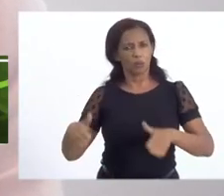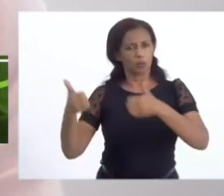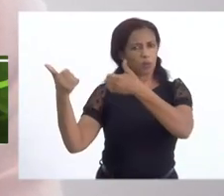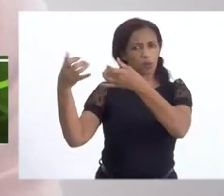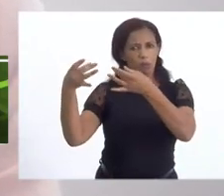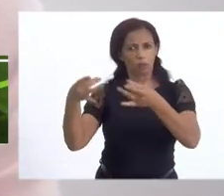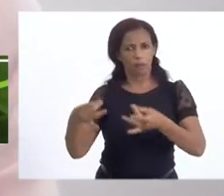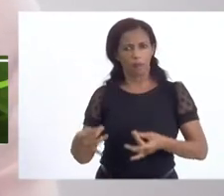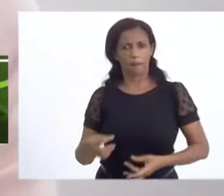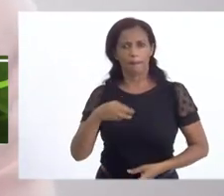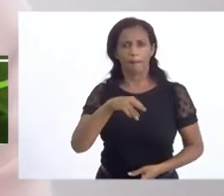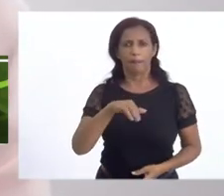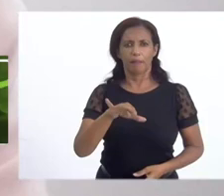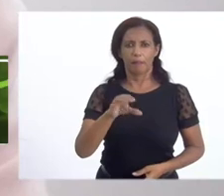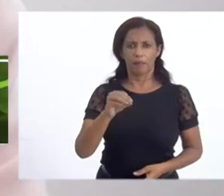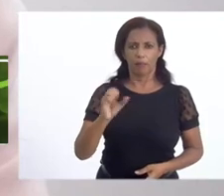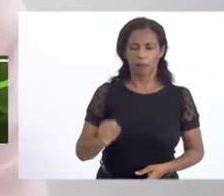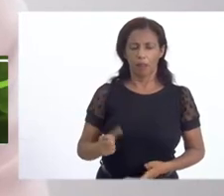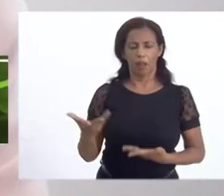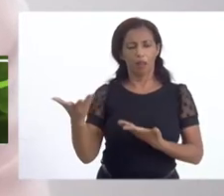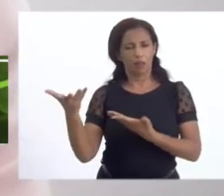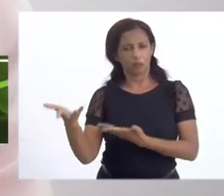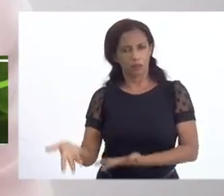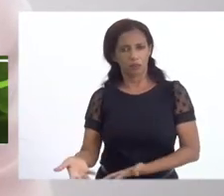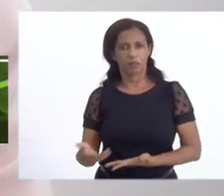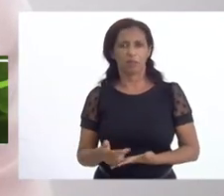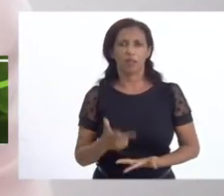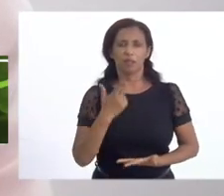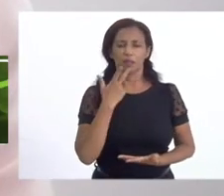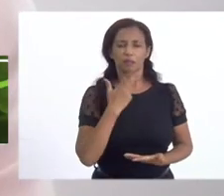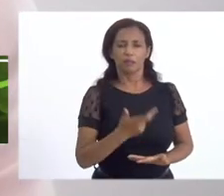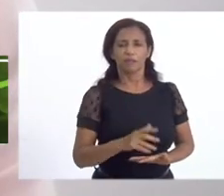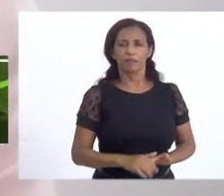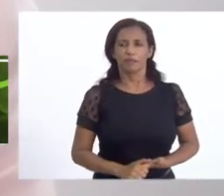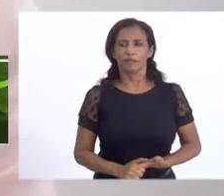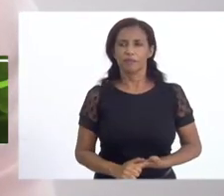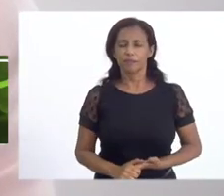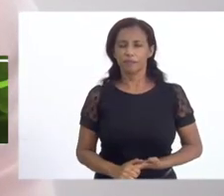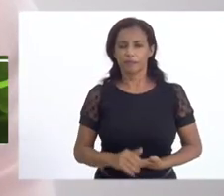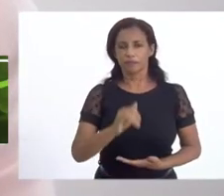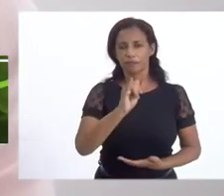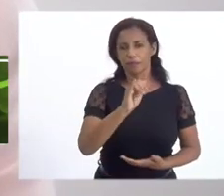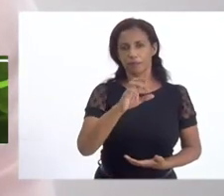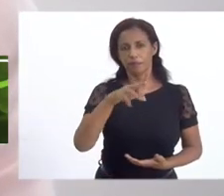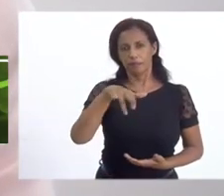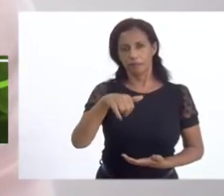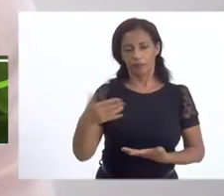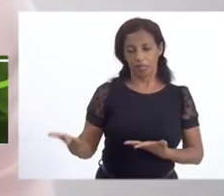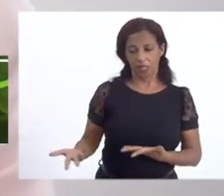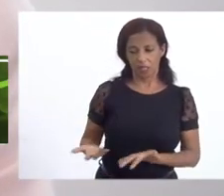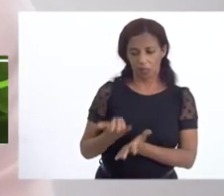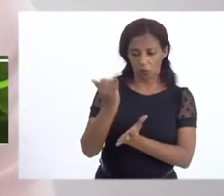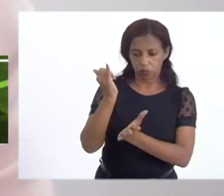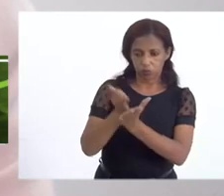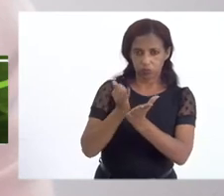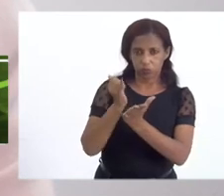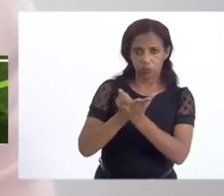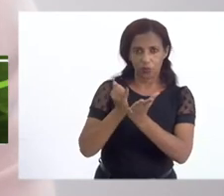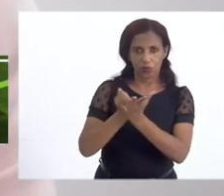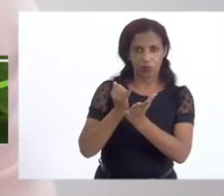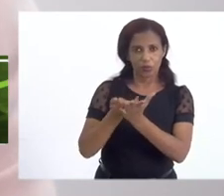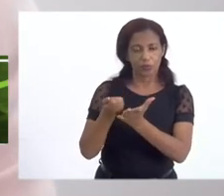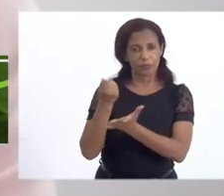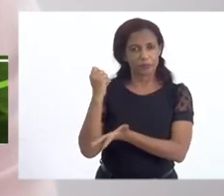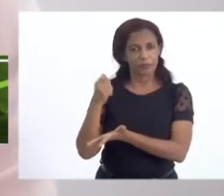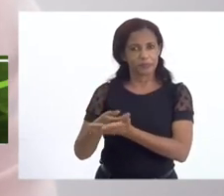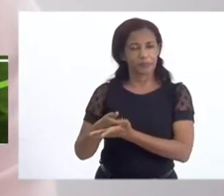colocada pelo Marcos Galvão, que diz respeito ao ICMS, o incentivo do ICMS